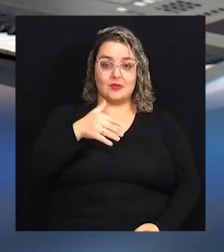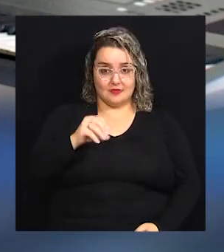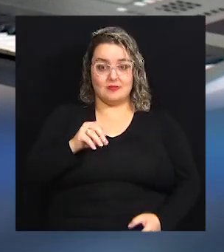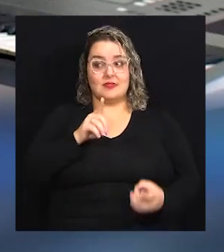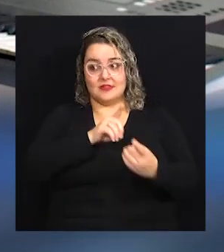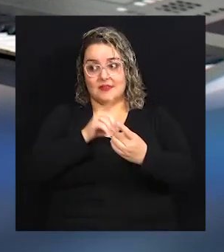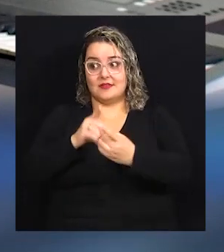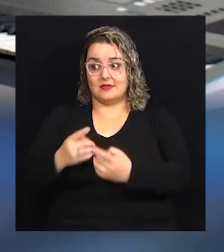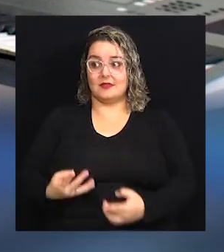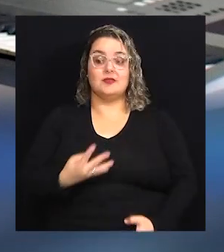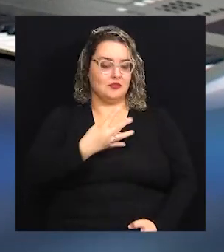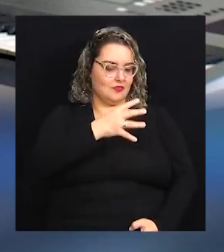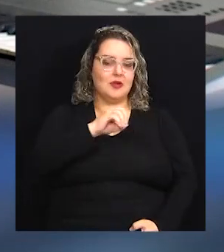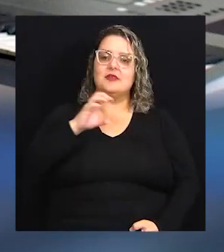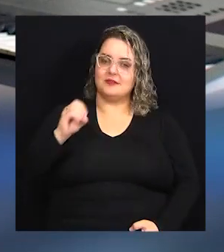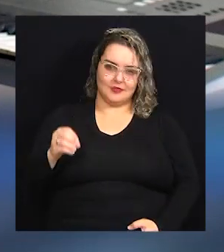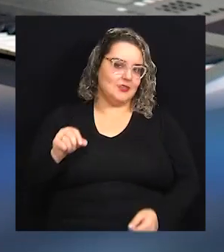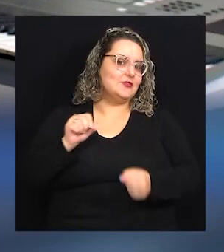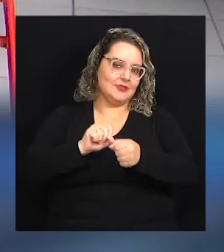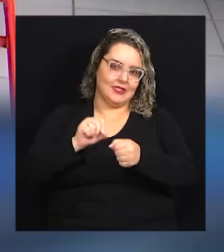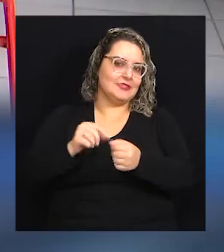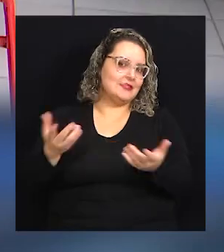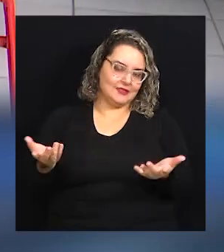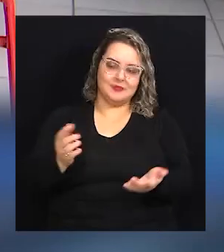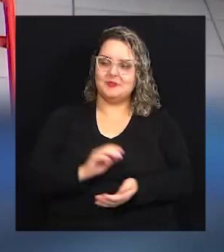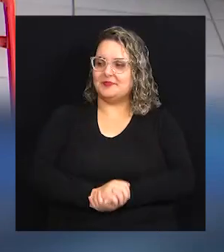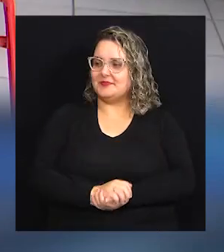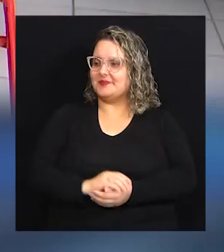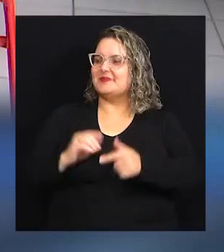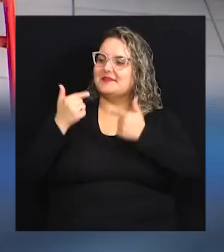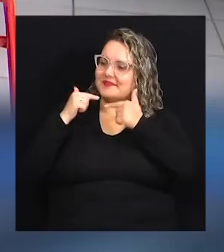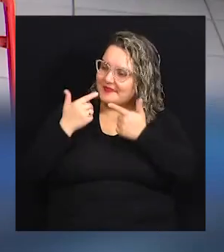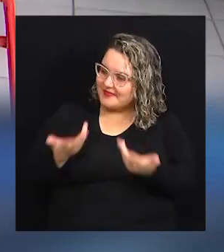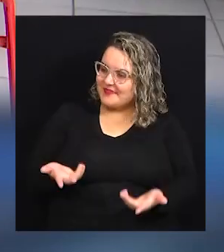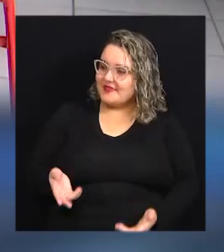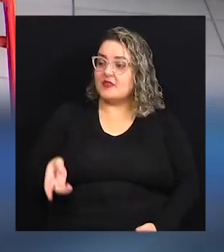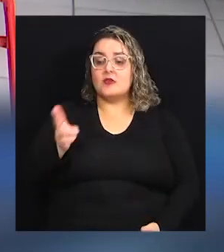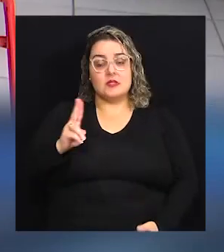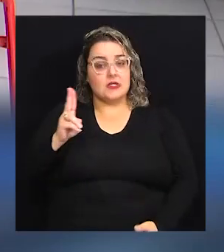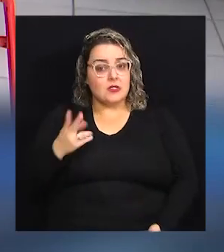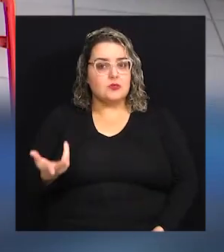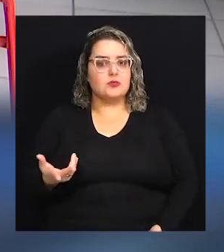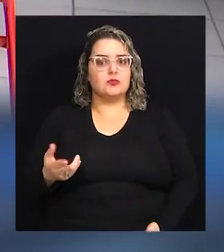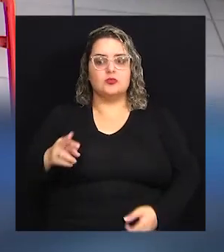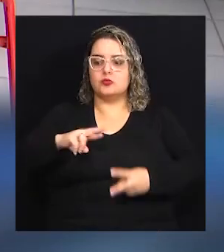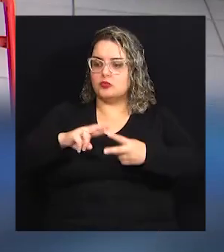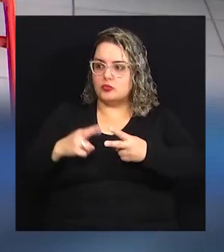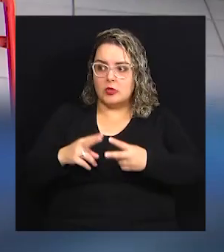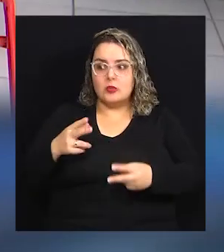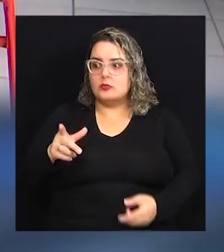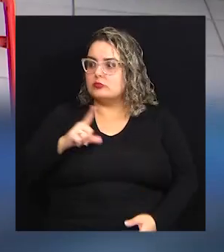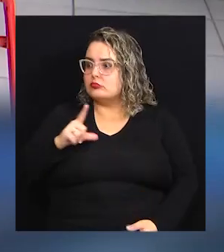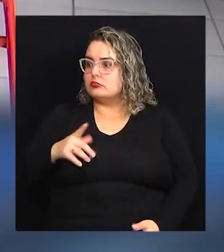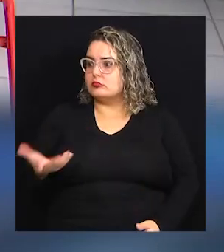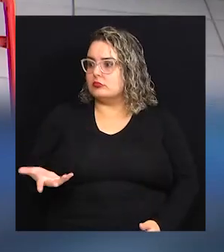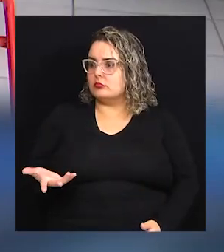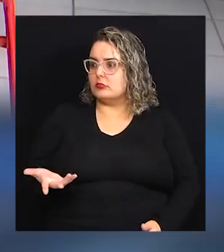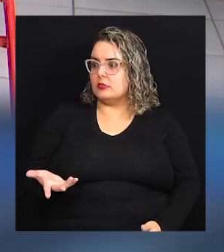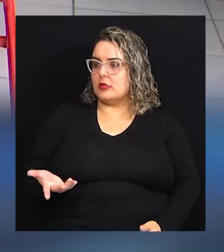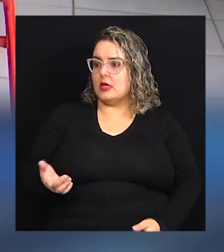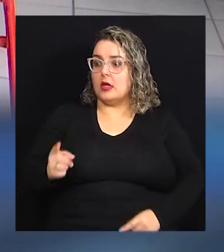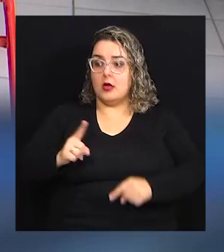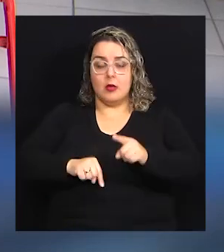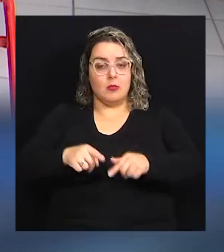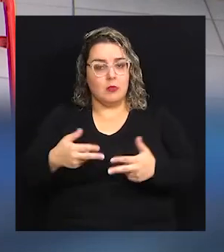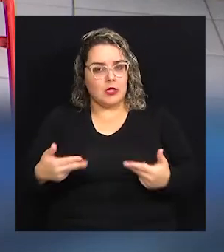dos 420 que a gente atende, os 400 fazem. E assim, vocês usam os recursos que tem, né? A gente vê